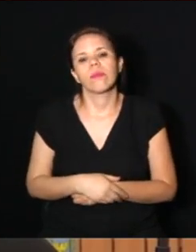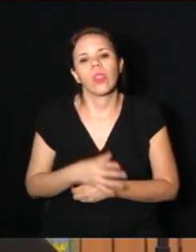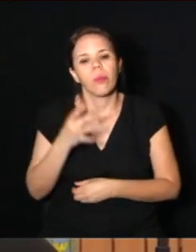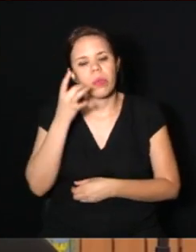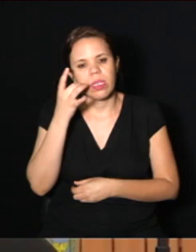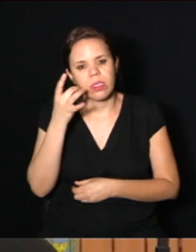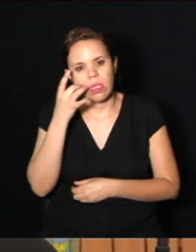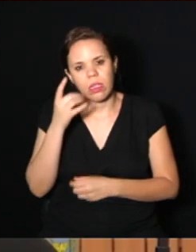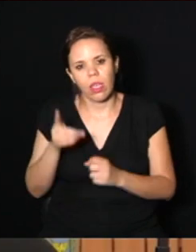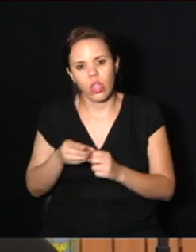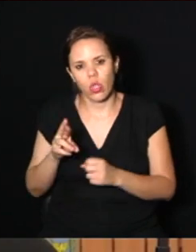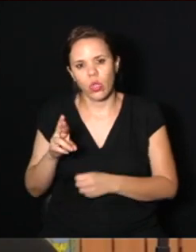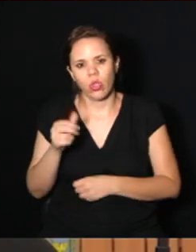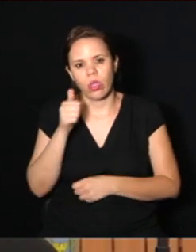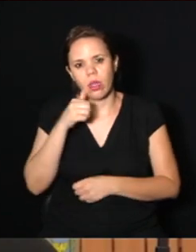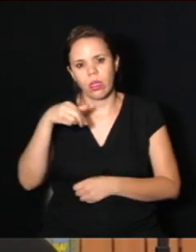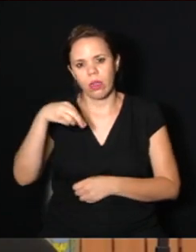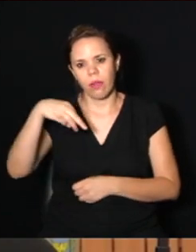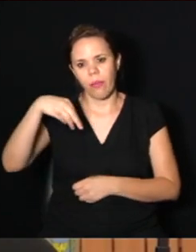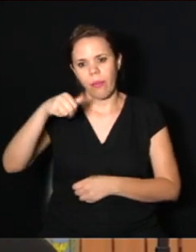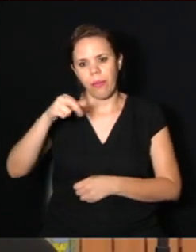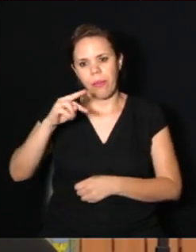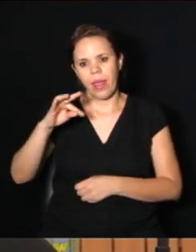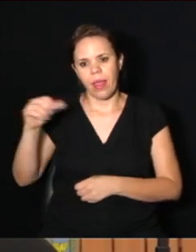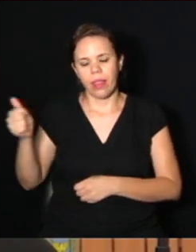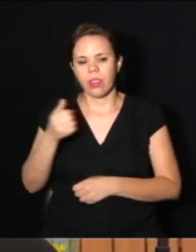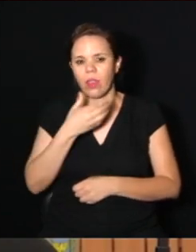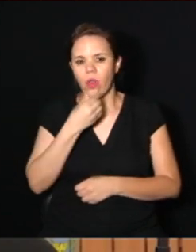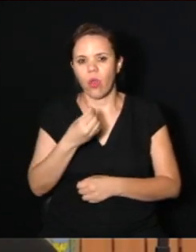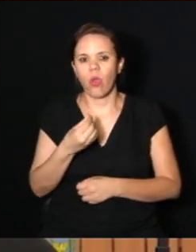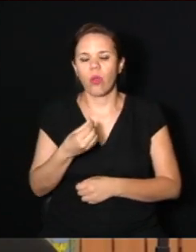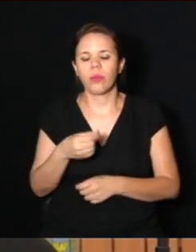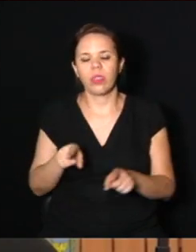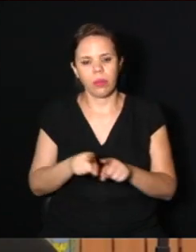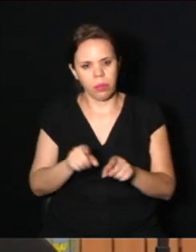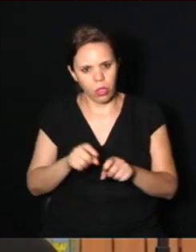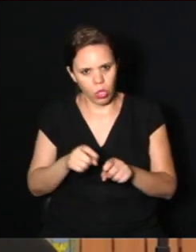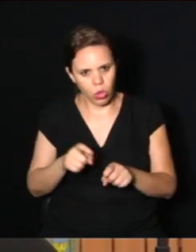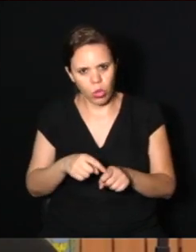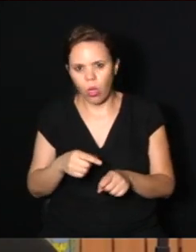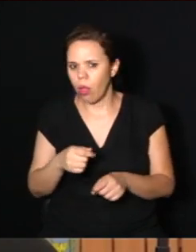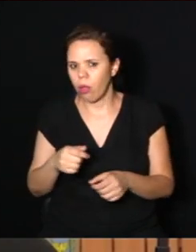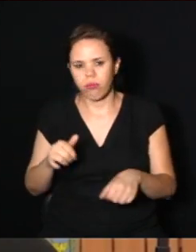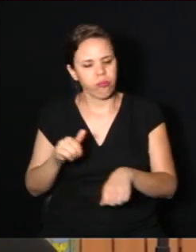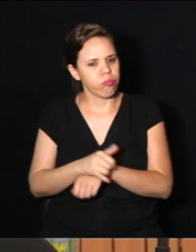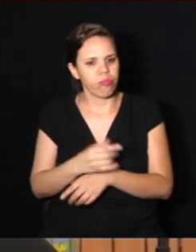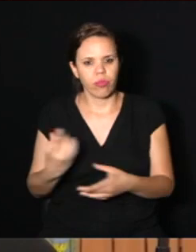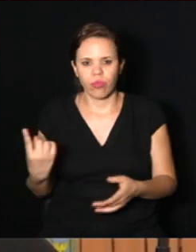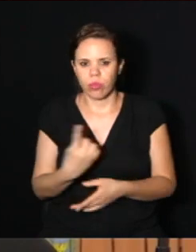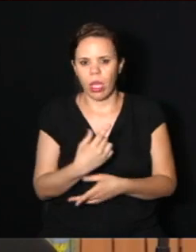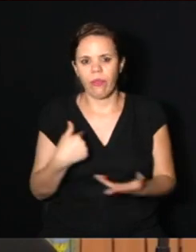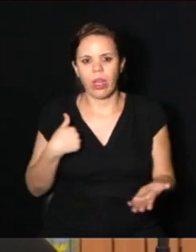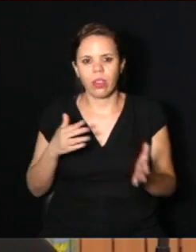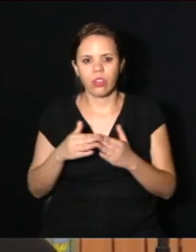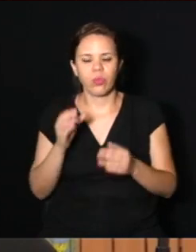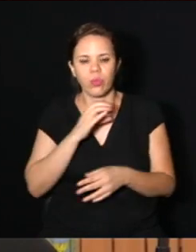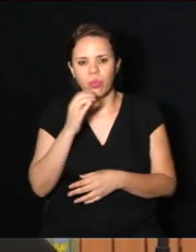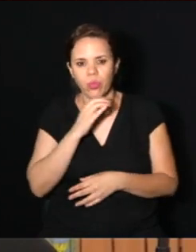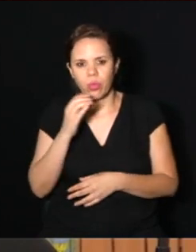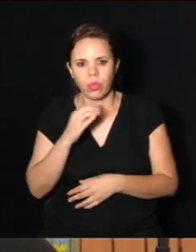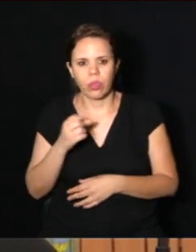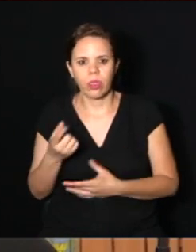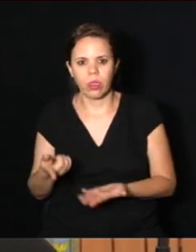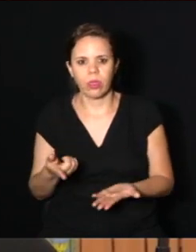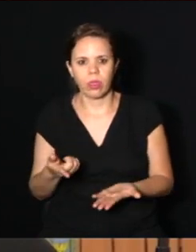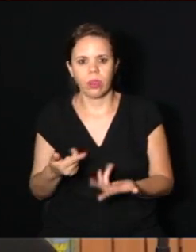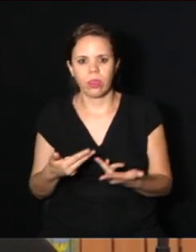doutora Marta e do doutor Marcos Pimenta, que nos foi negado, não estava lá, para solicitar o mais emergencial